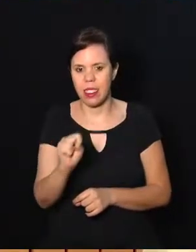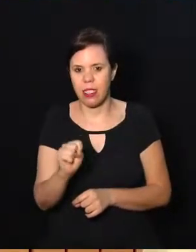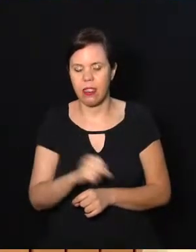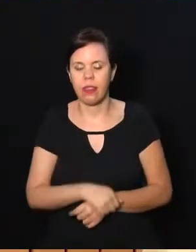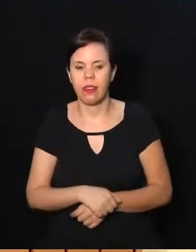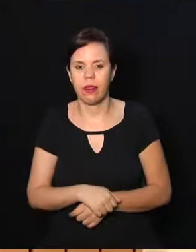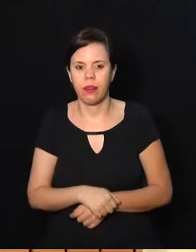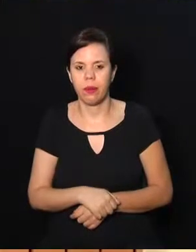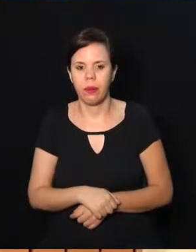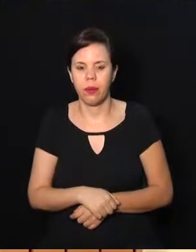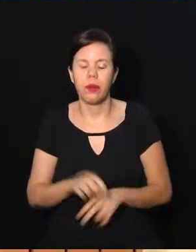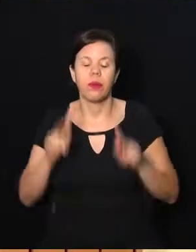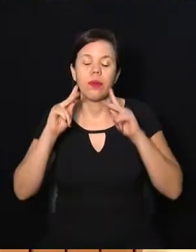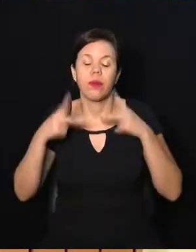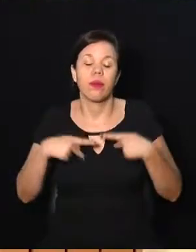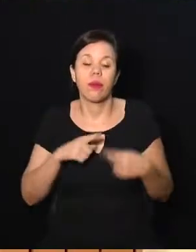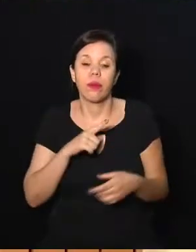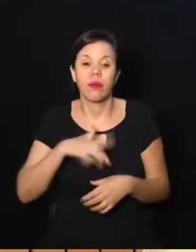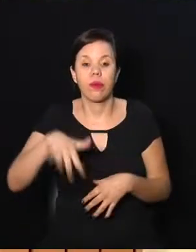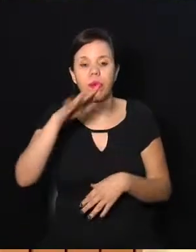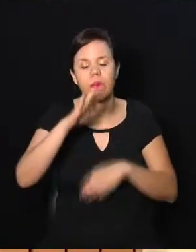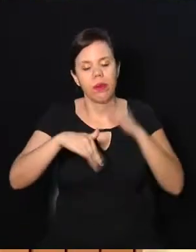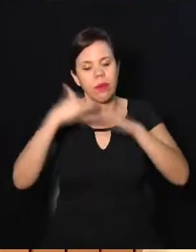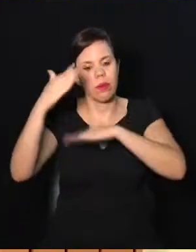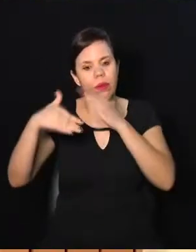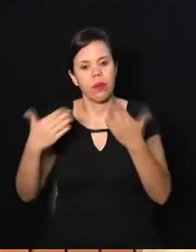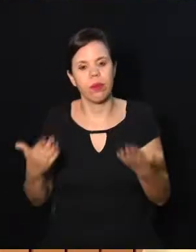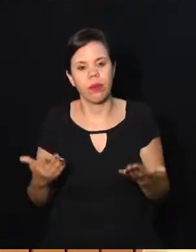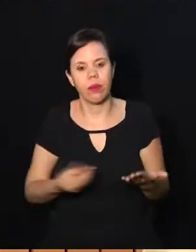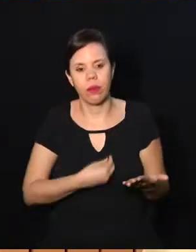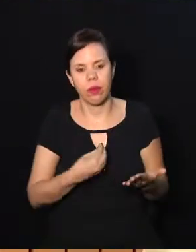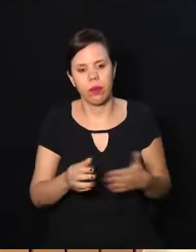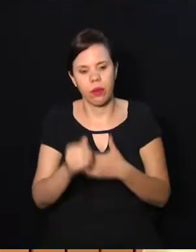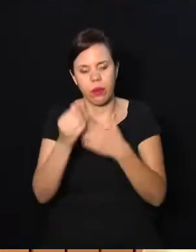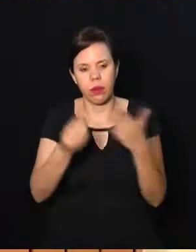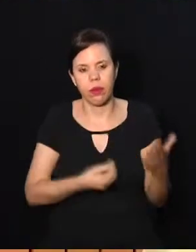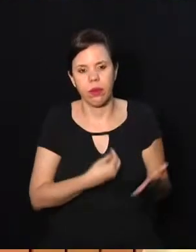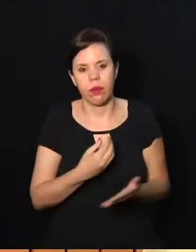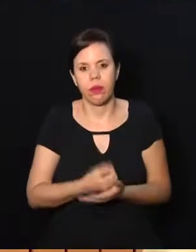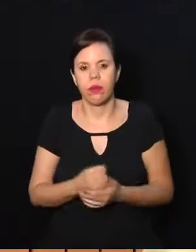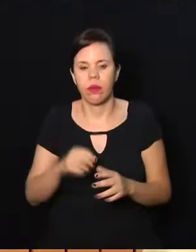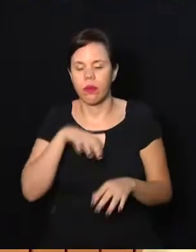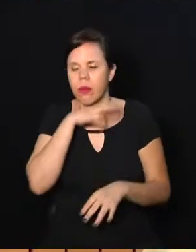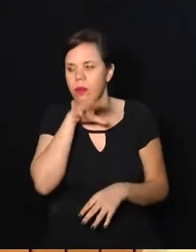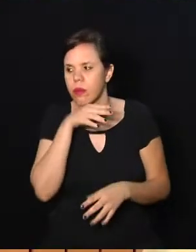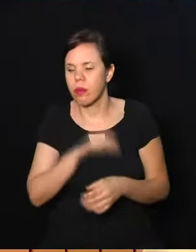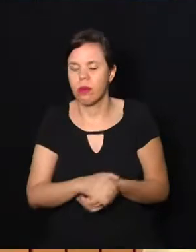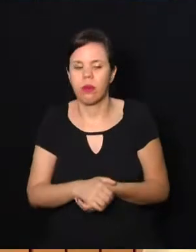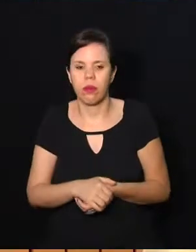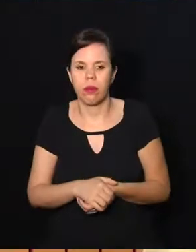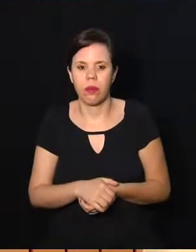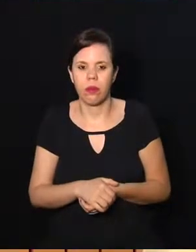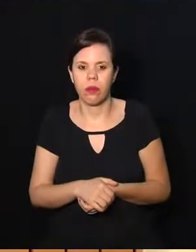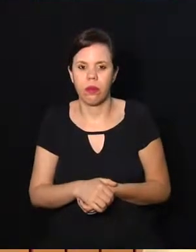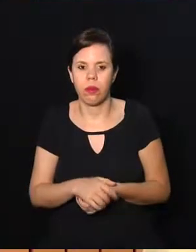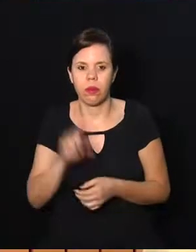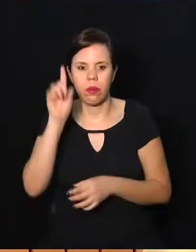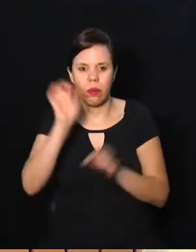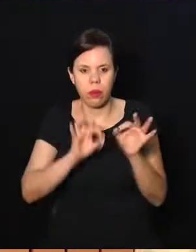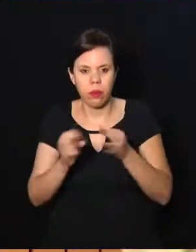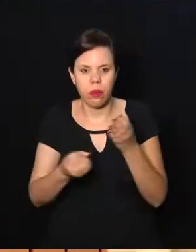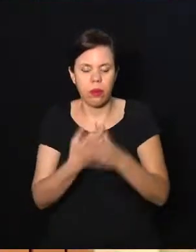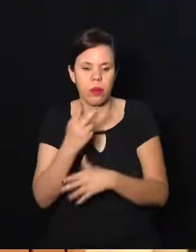O ser humano tem a Constituição que rege a sua vida. Os animais, que são criaturas de Deus,